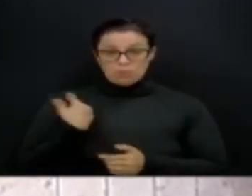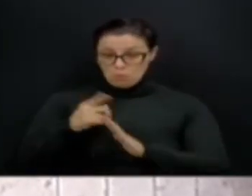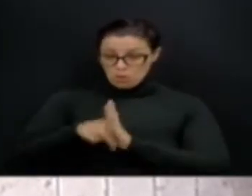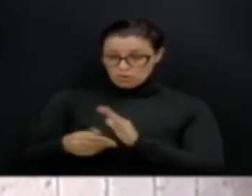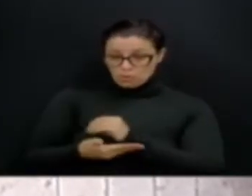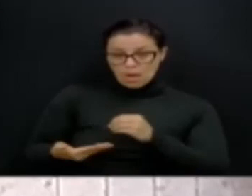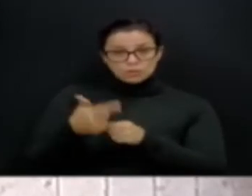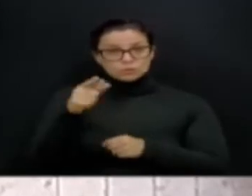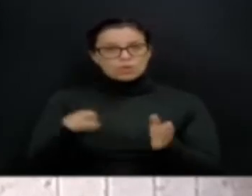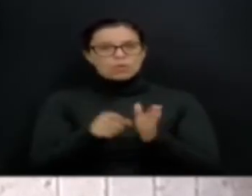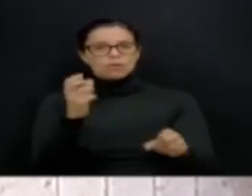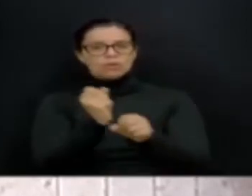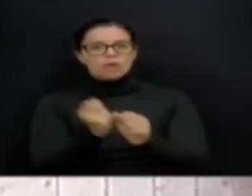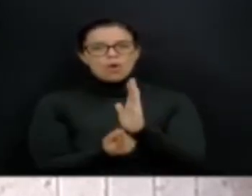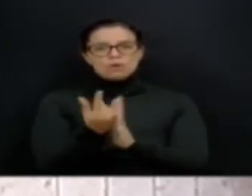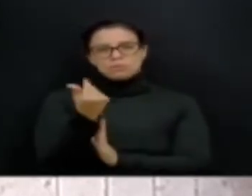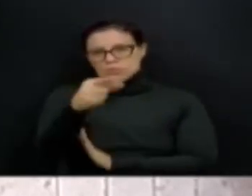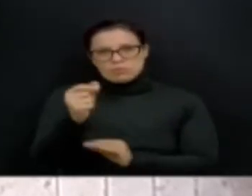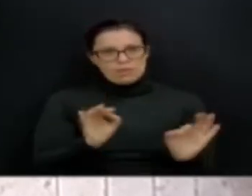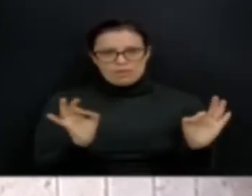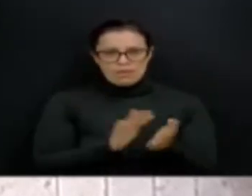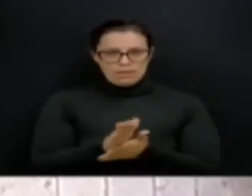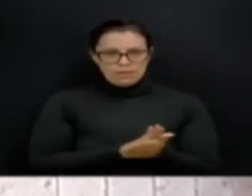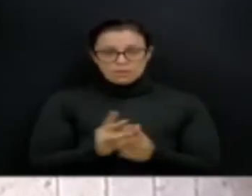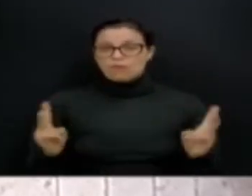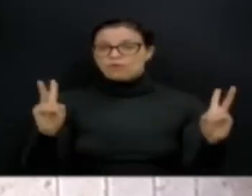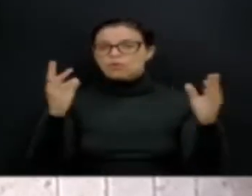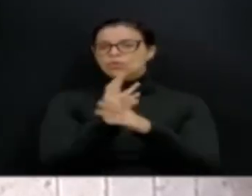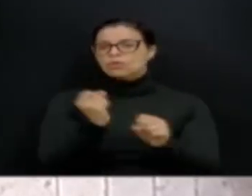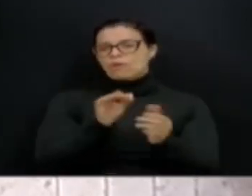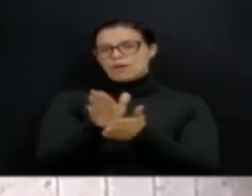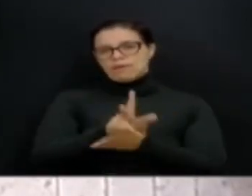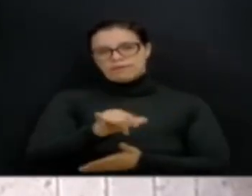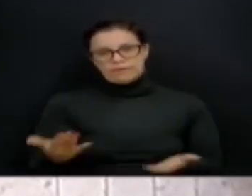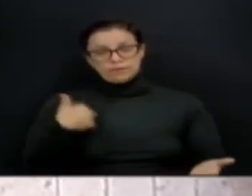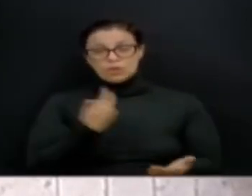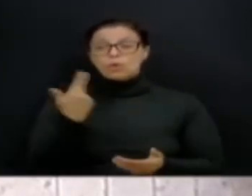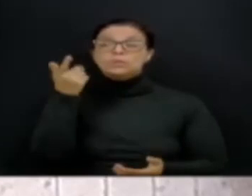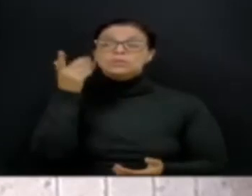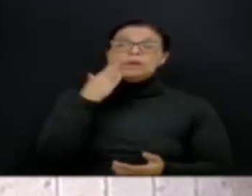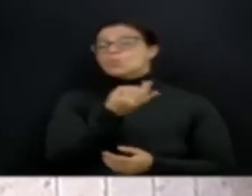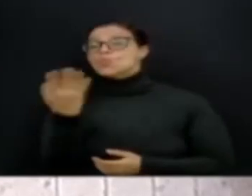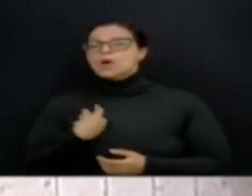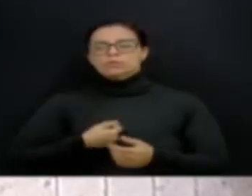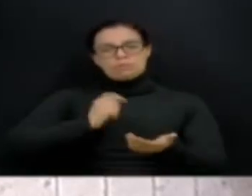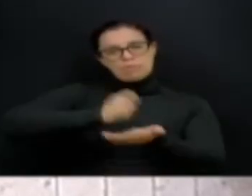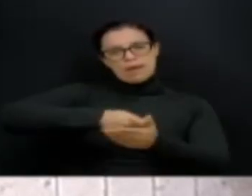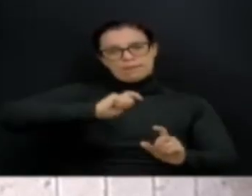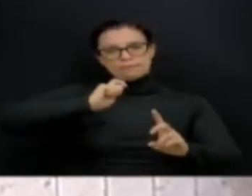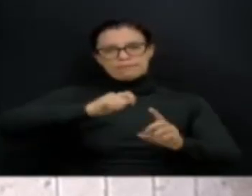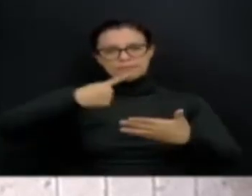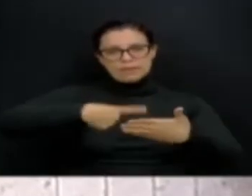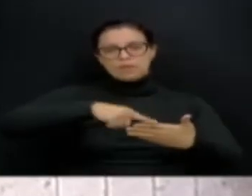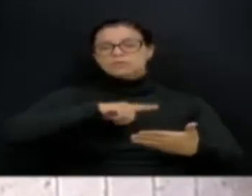projeto básico, não tem como ter o orçamento, que dá o valor do custo. Como que chegaram ao valor de uma tarifa sem ter o